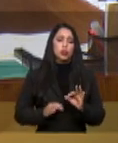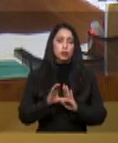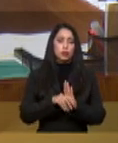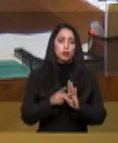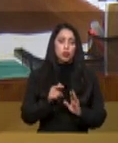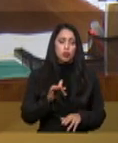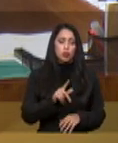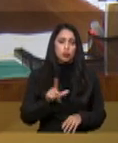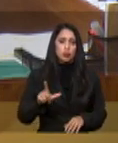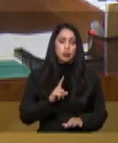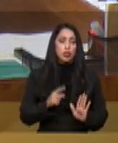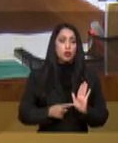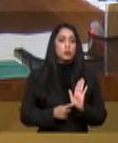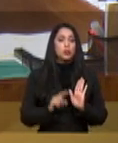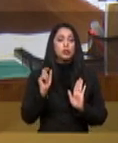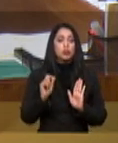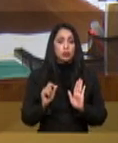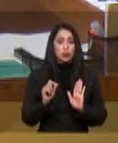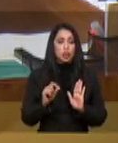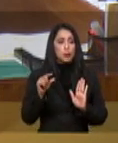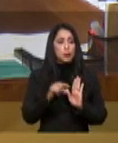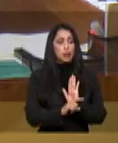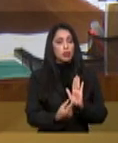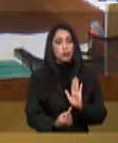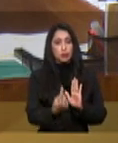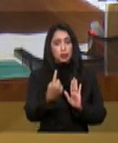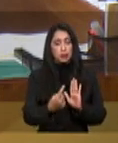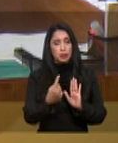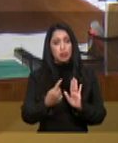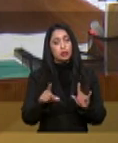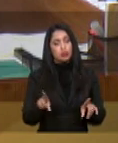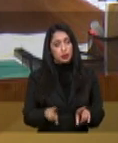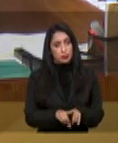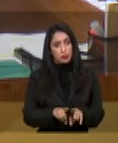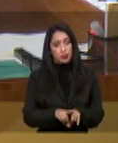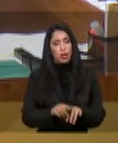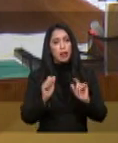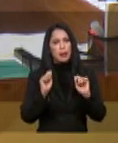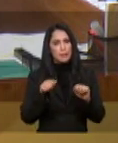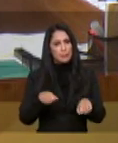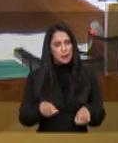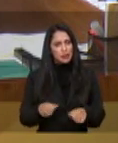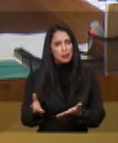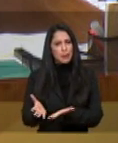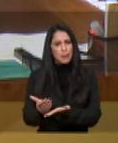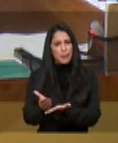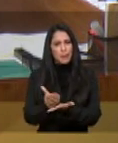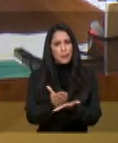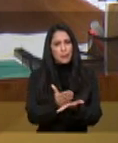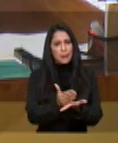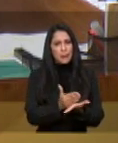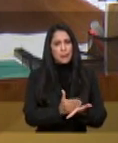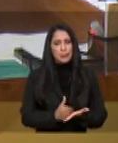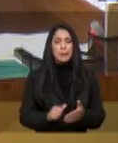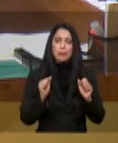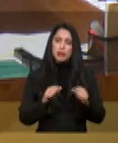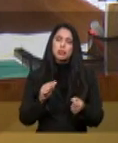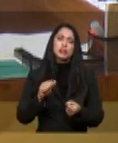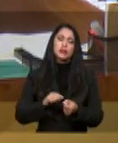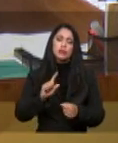atingida por meio da incidência do seu parágrafo 1º por via reflexa, a capacidade arrecadadora pode ser plenamente exercida